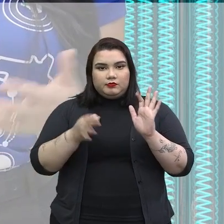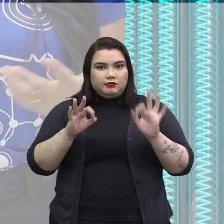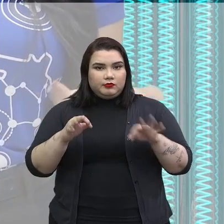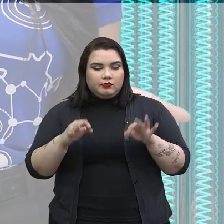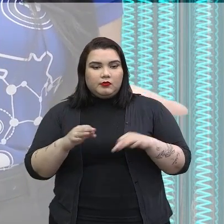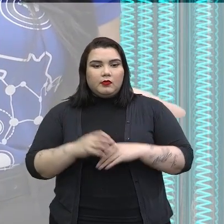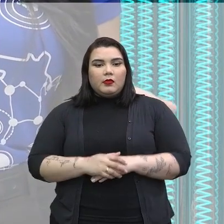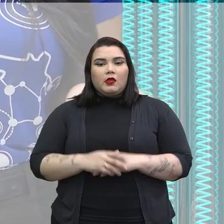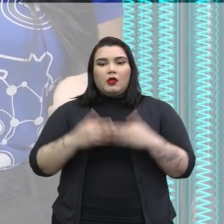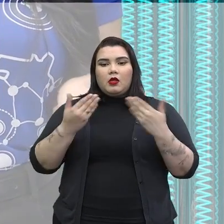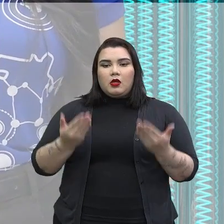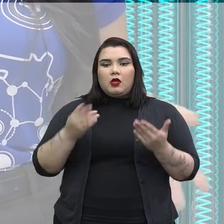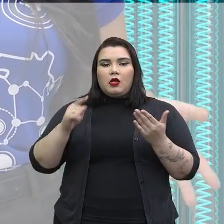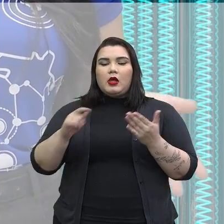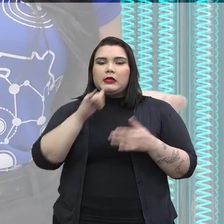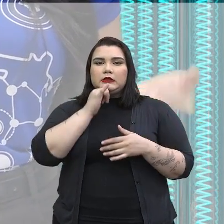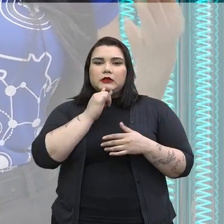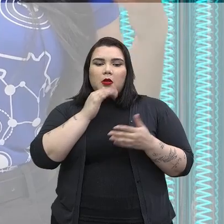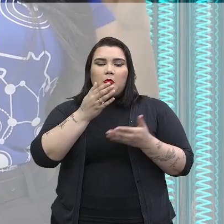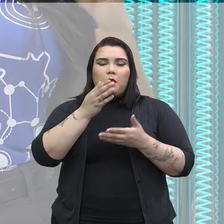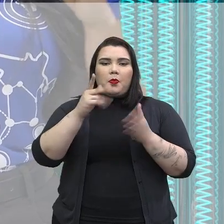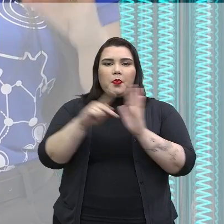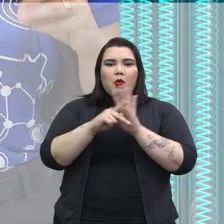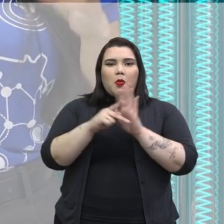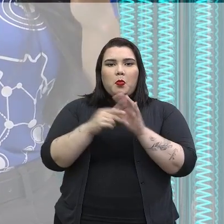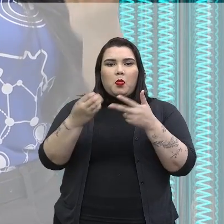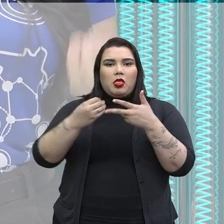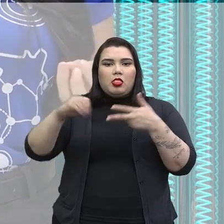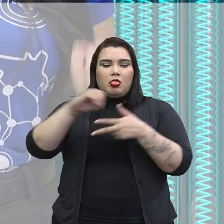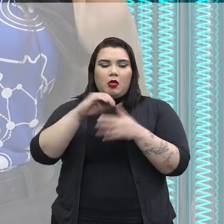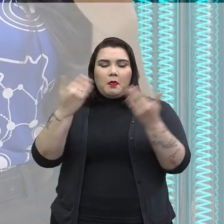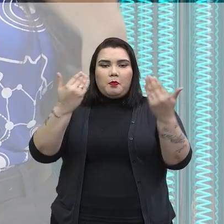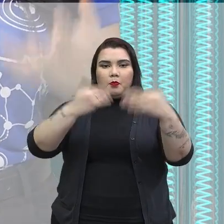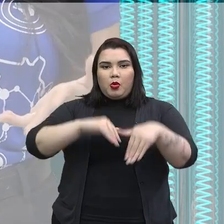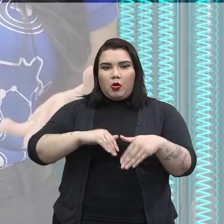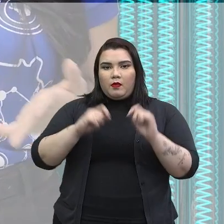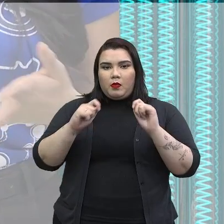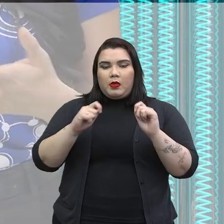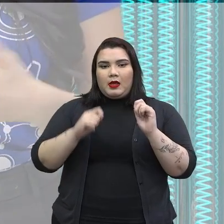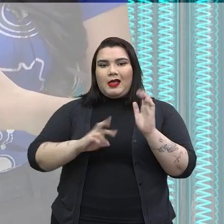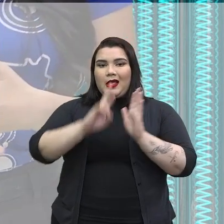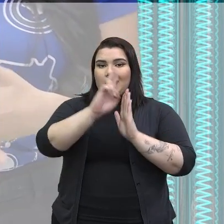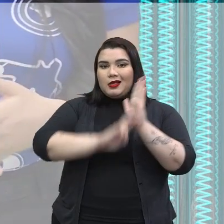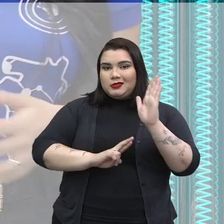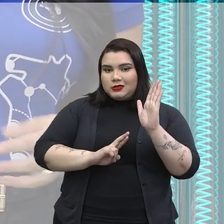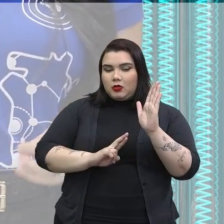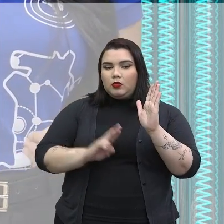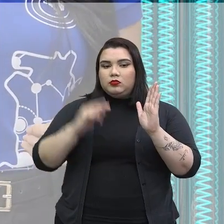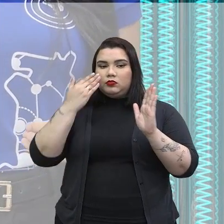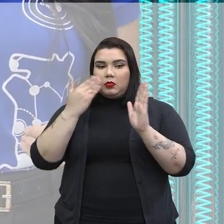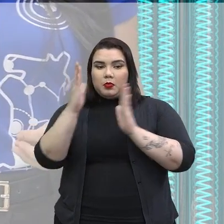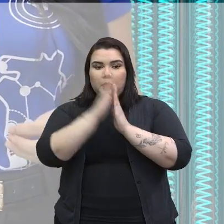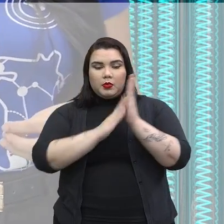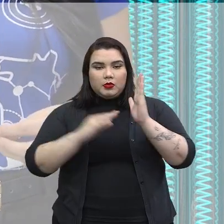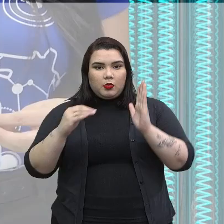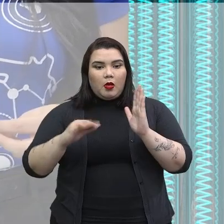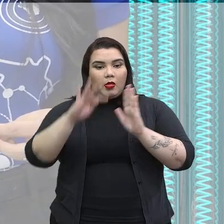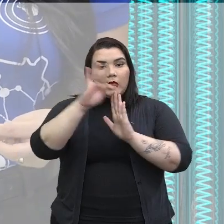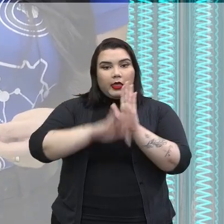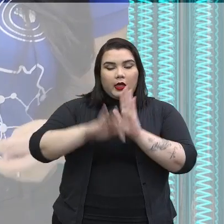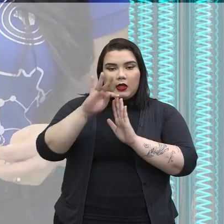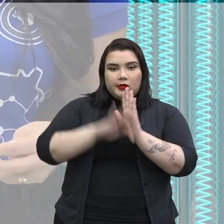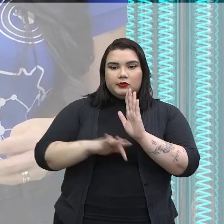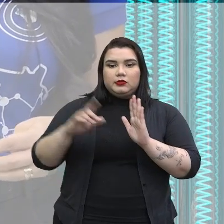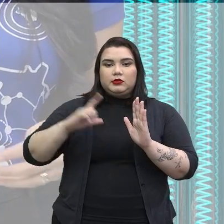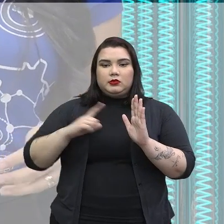argumentativo. E a prova da redação do Enem, que é esse modelo de prova, né? É esse tipo de texto que